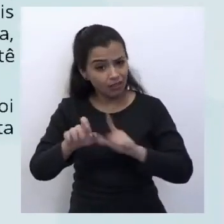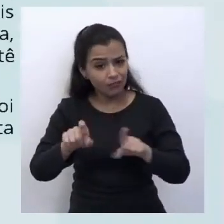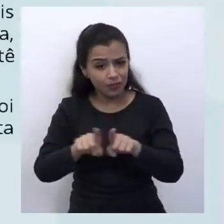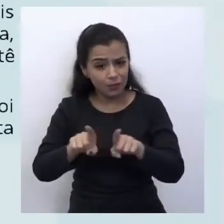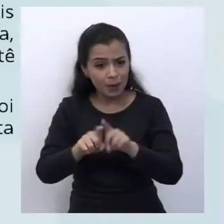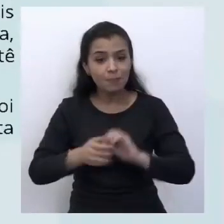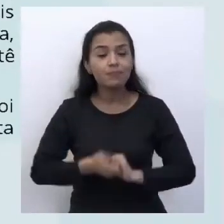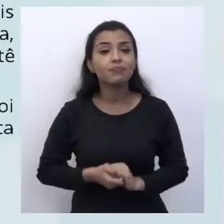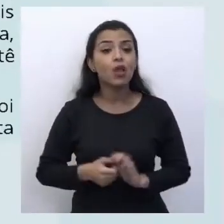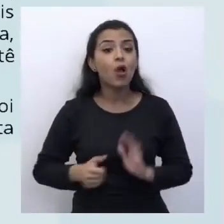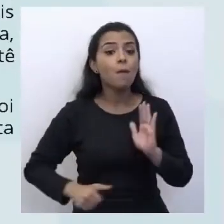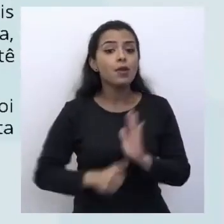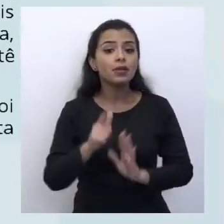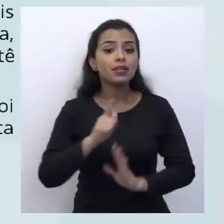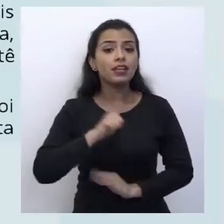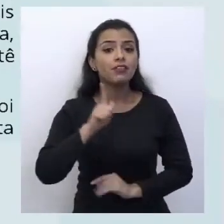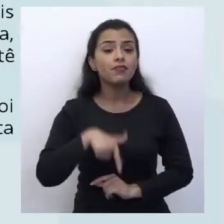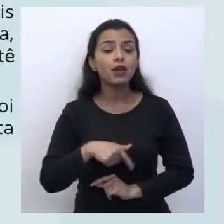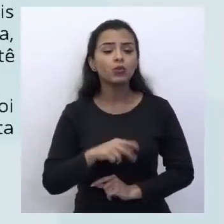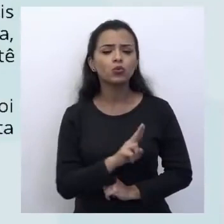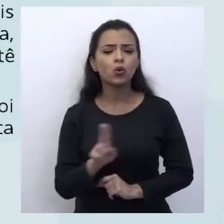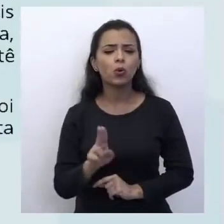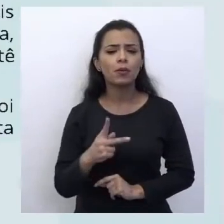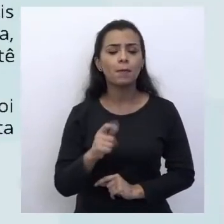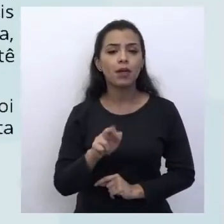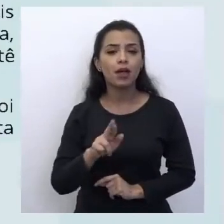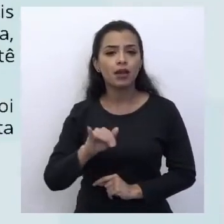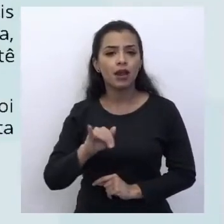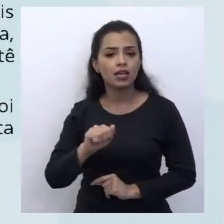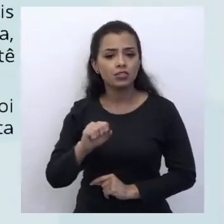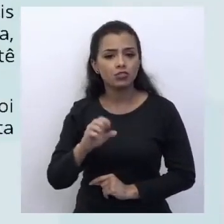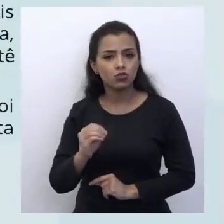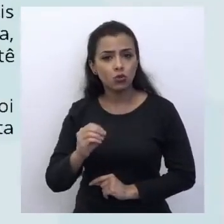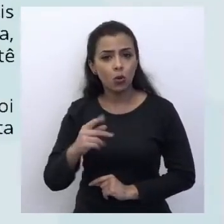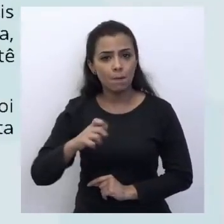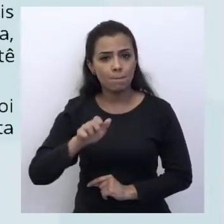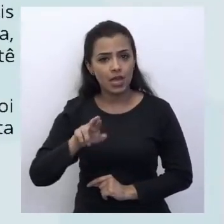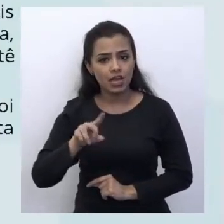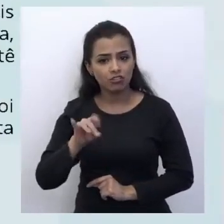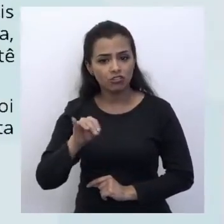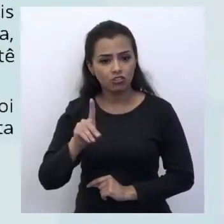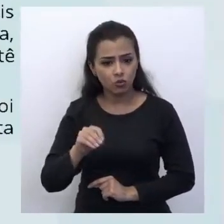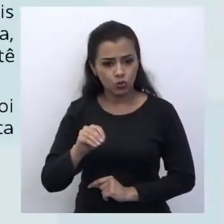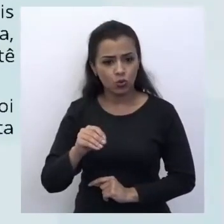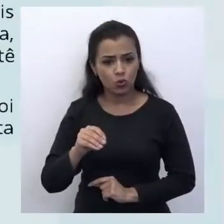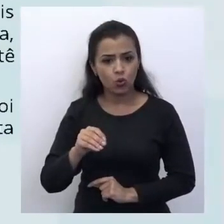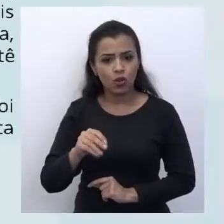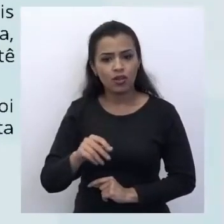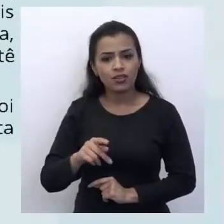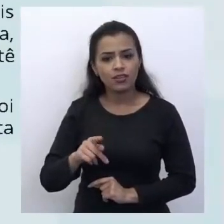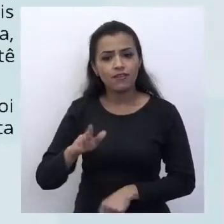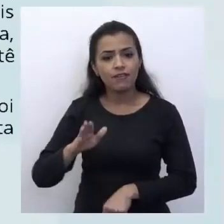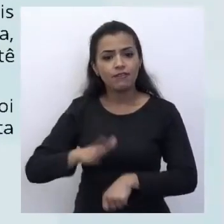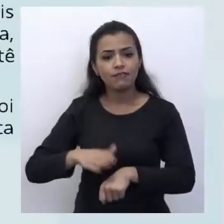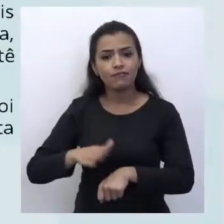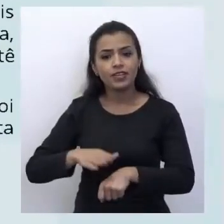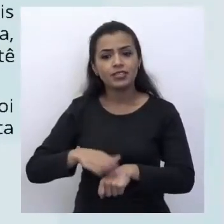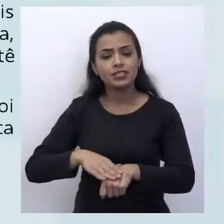Perdido. Foi resultado de um ano de pesquisa e estreou na Igreja Santa Efigênia, em São Paulo, bem na frente da igreja.